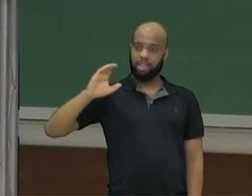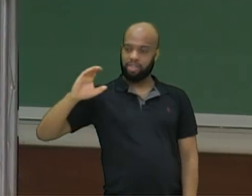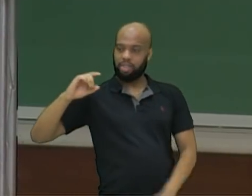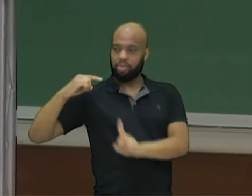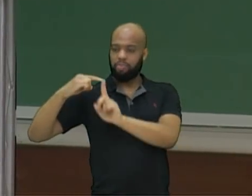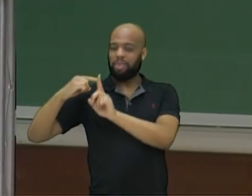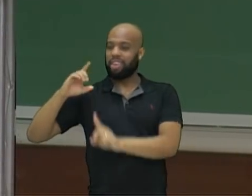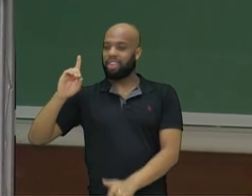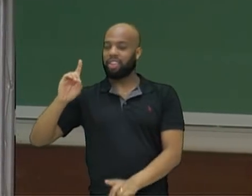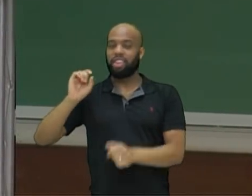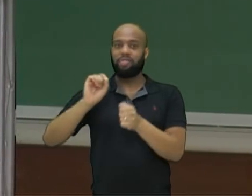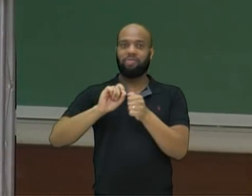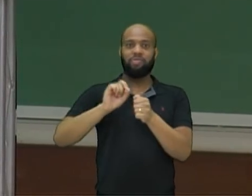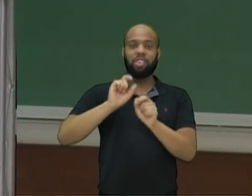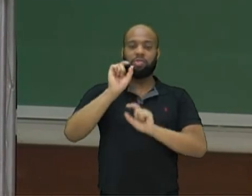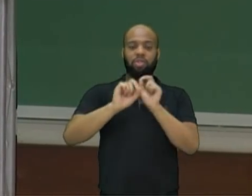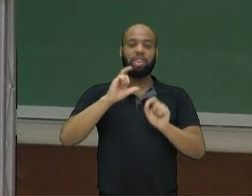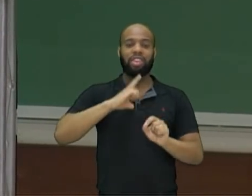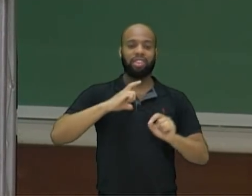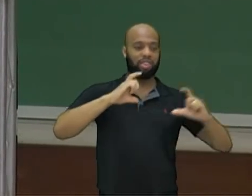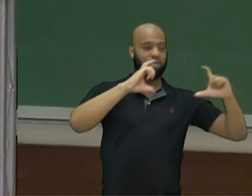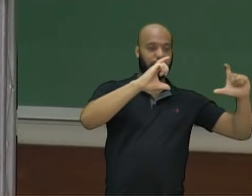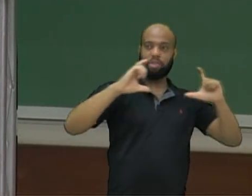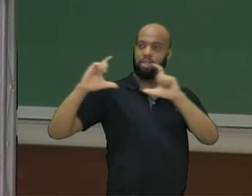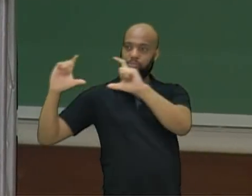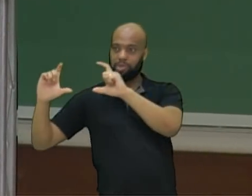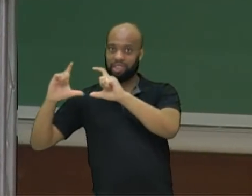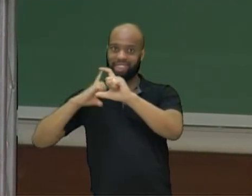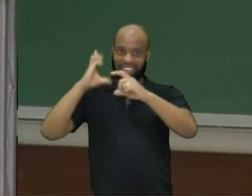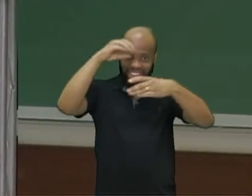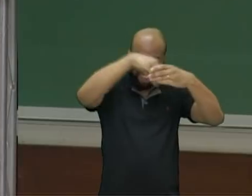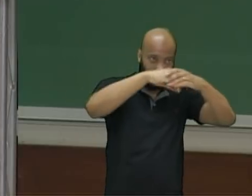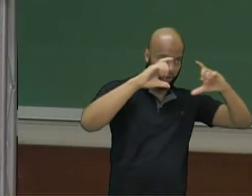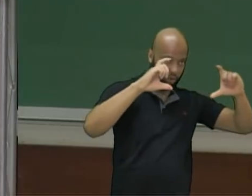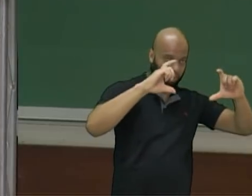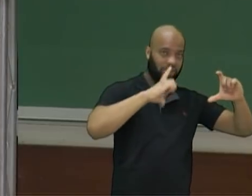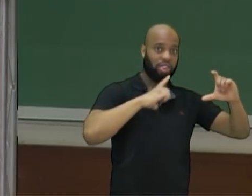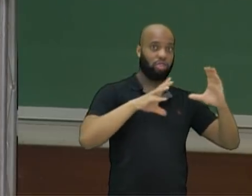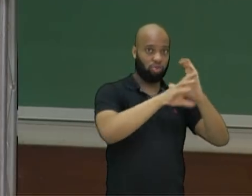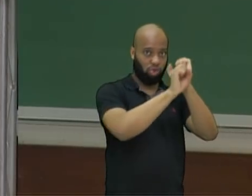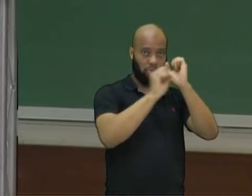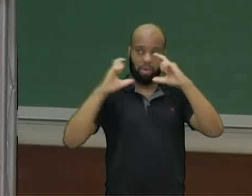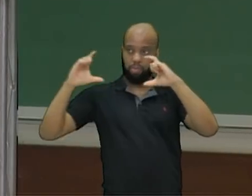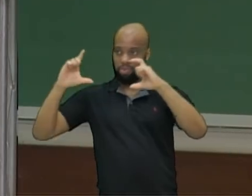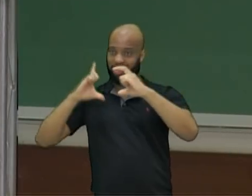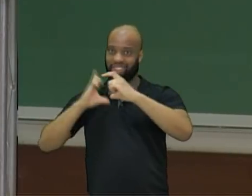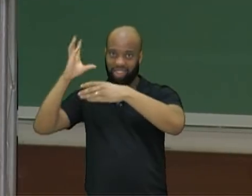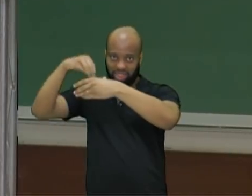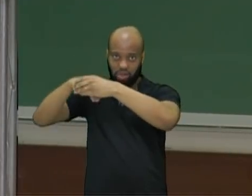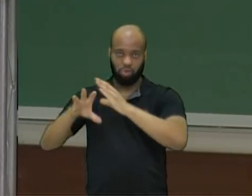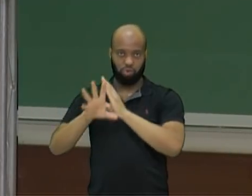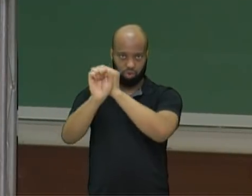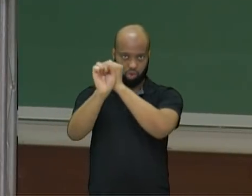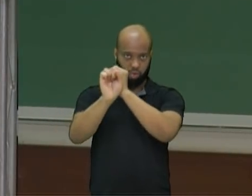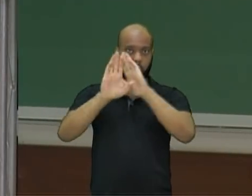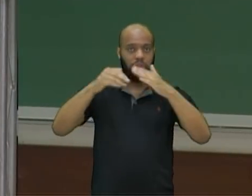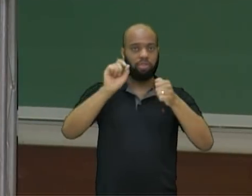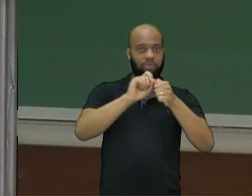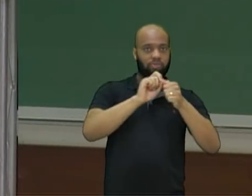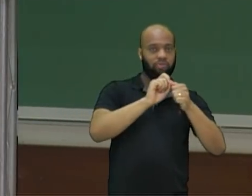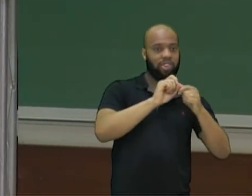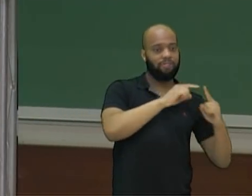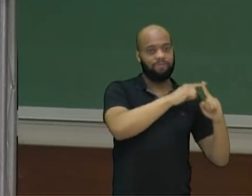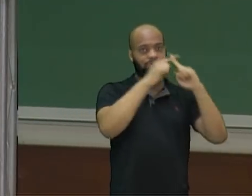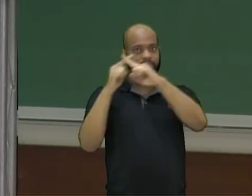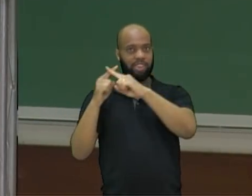a multiplicação de duas somas numéricas. Como que a gente faz para distribuir? O A